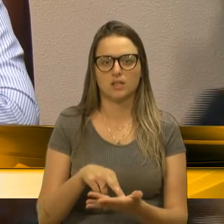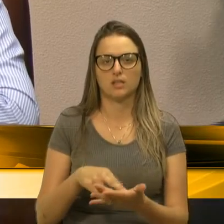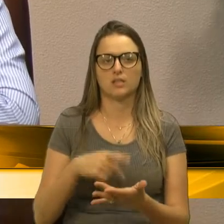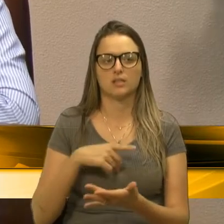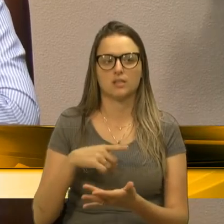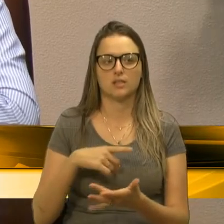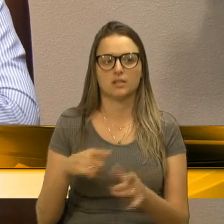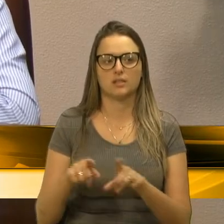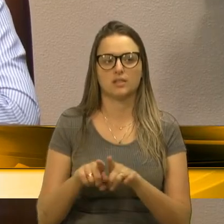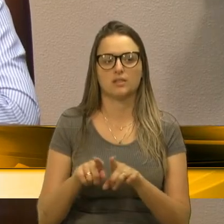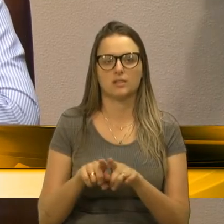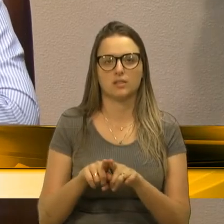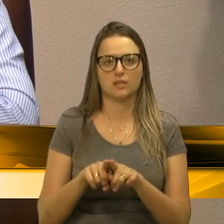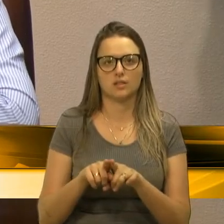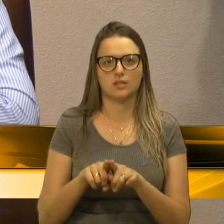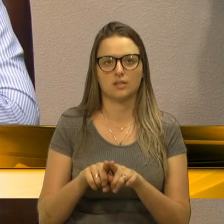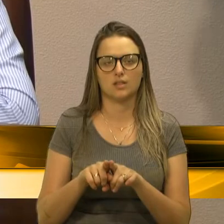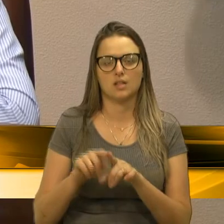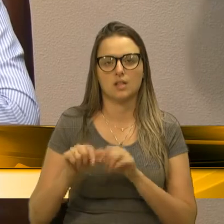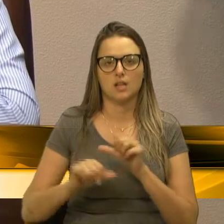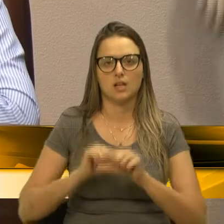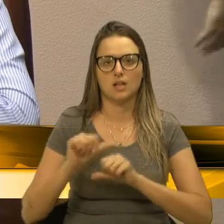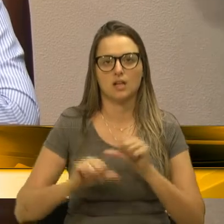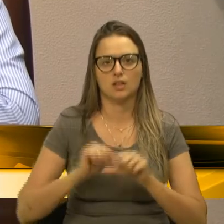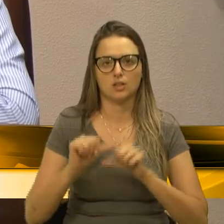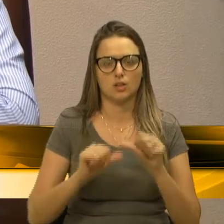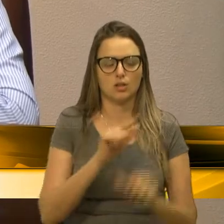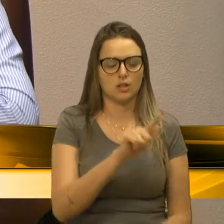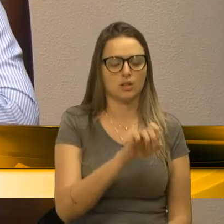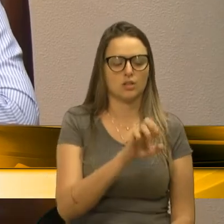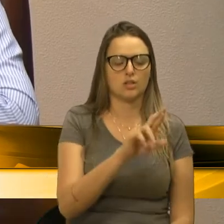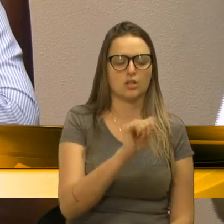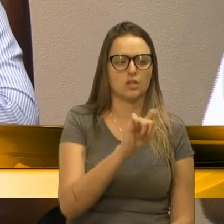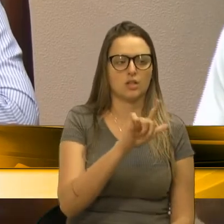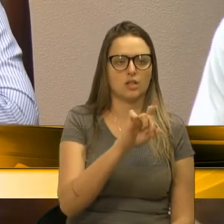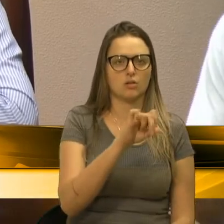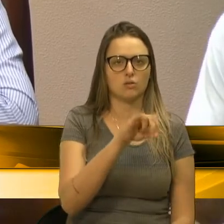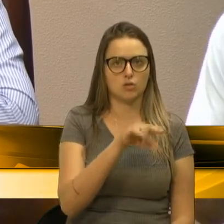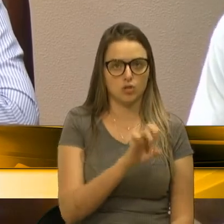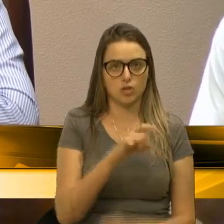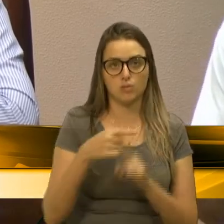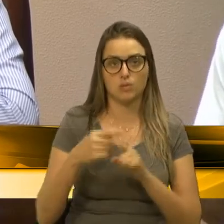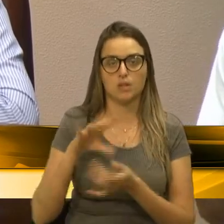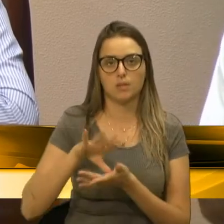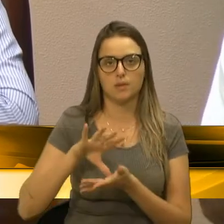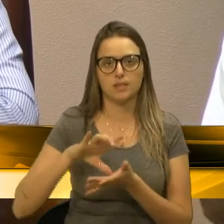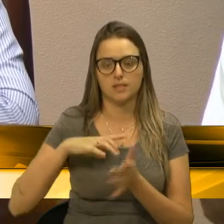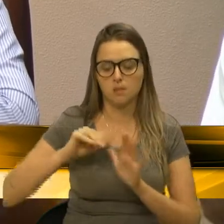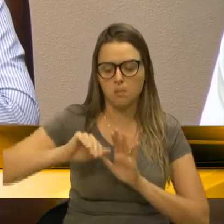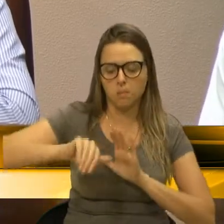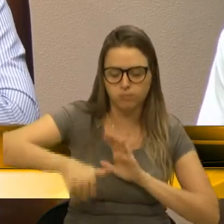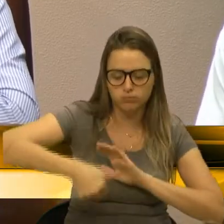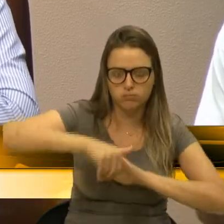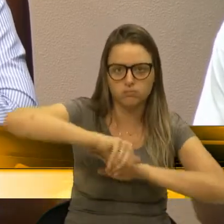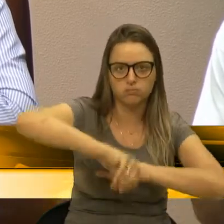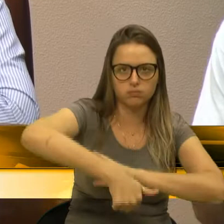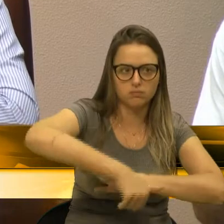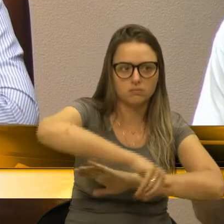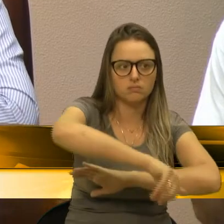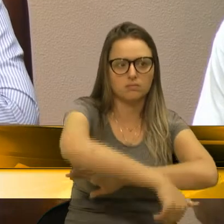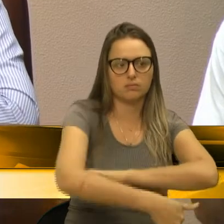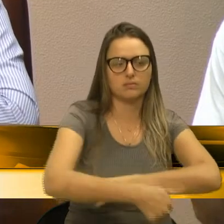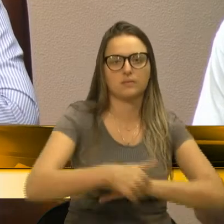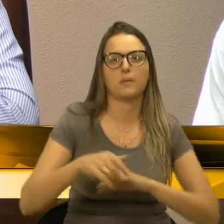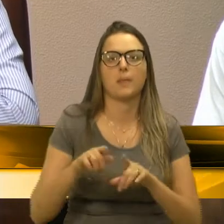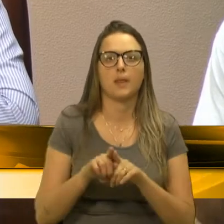tramitação dessa reformulação, senhora Geraldine? Certamente, até porque a praça teria grandes buracos, teria que fazer escavações,